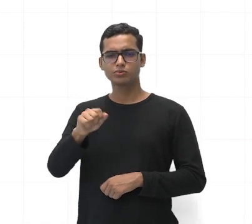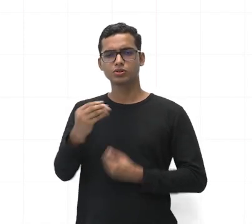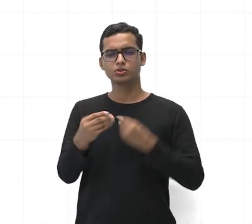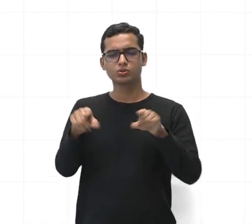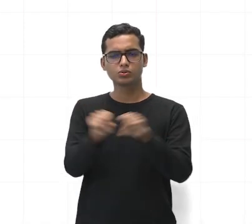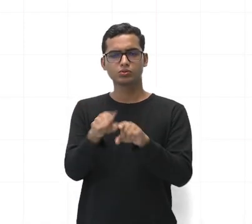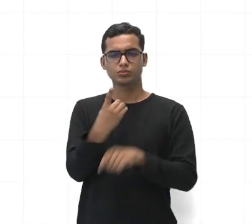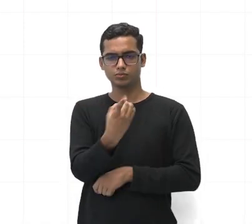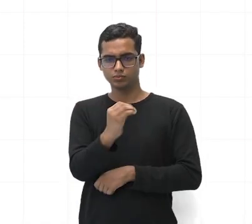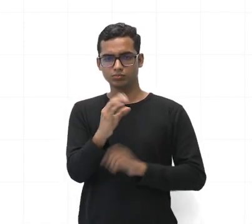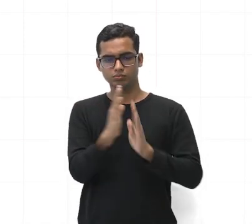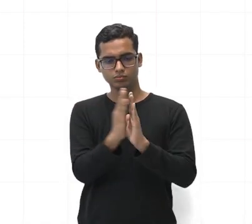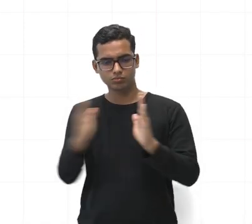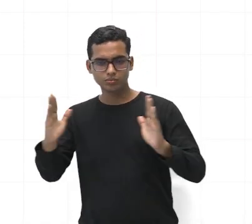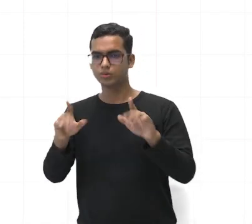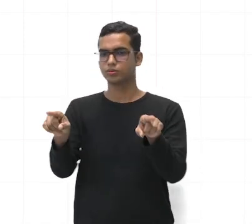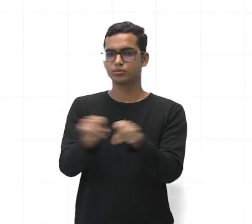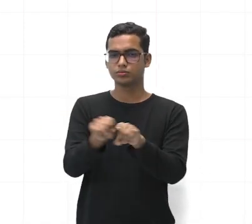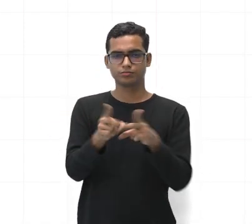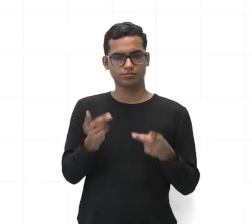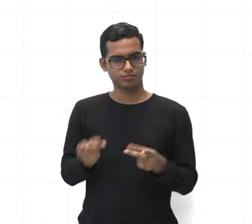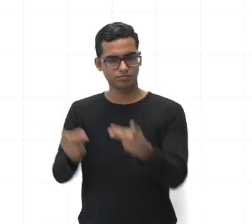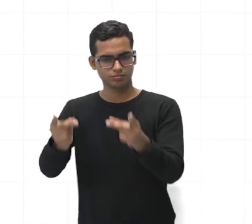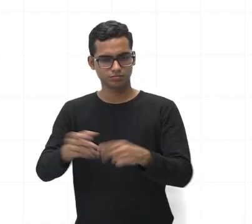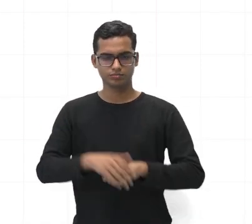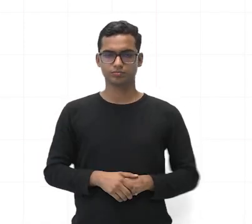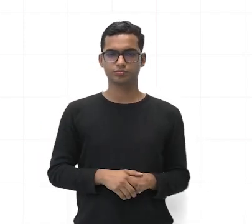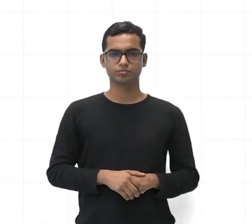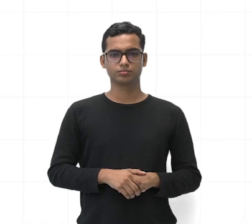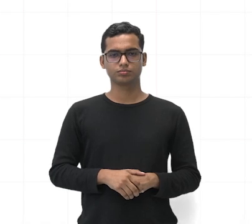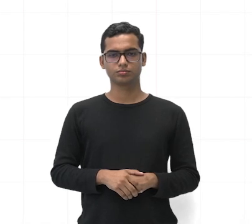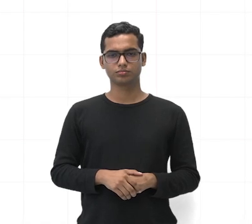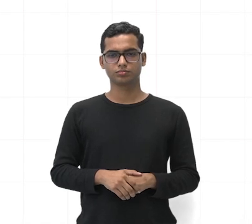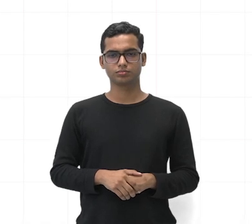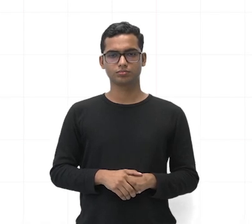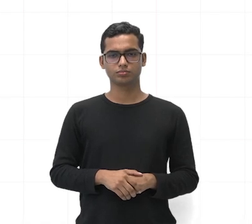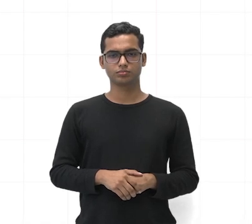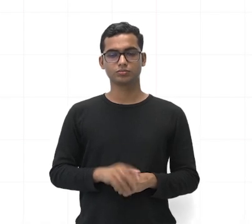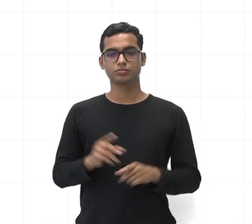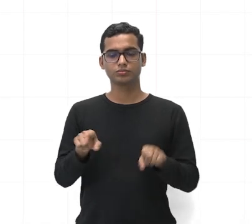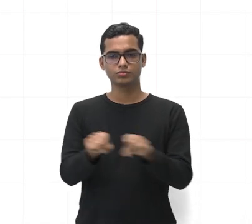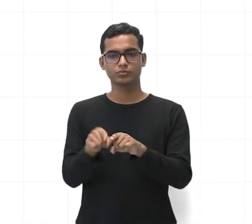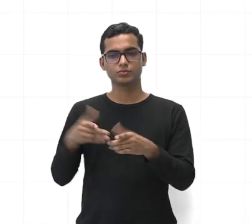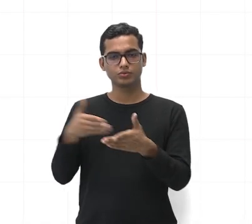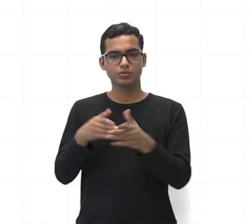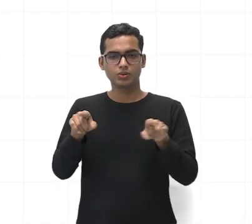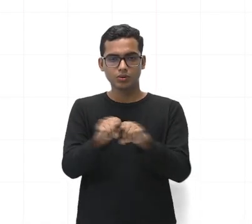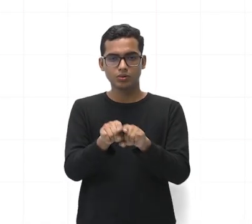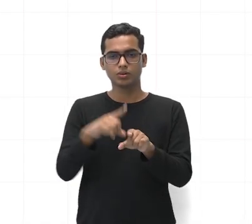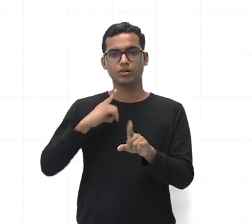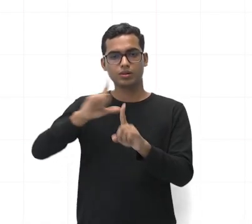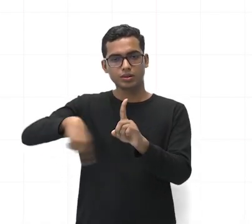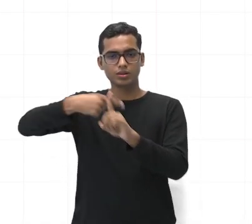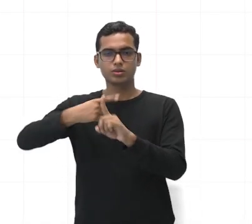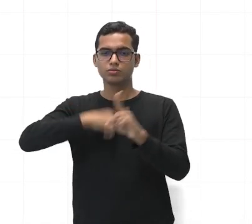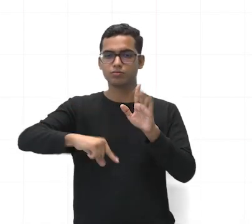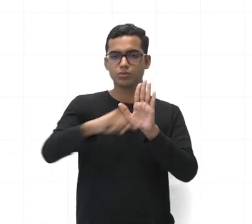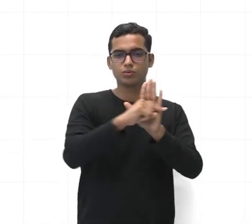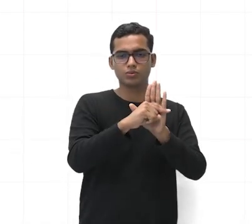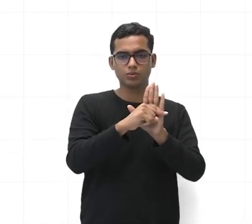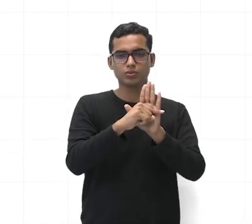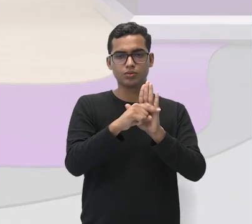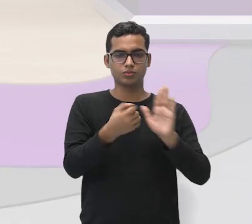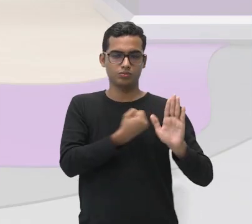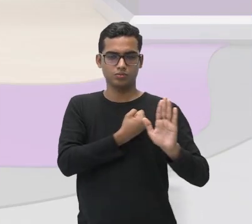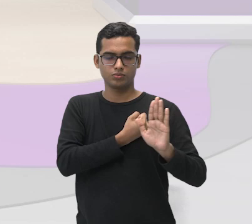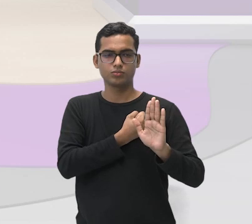decimal e finita, detalhamento, adição e subtração com números racionais na forma